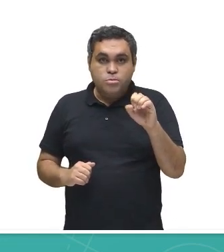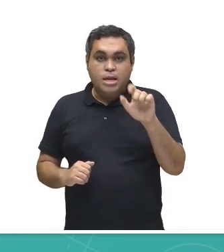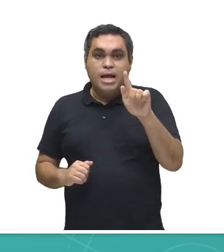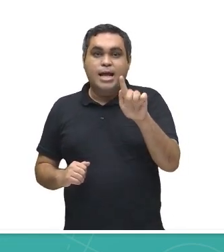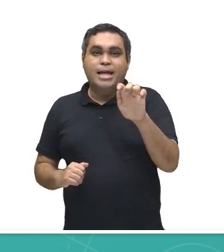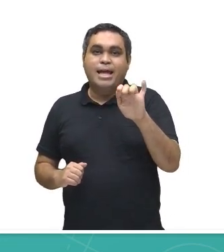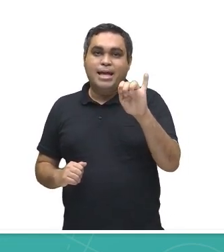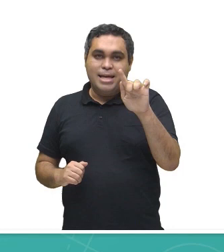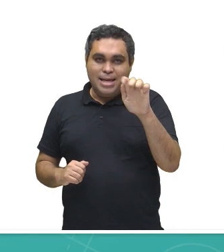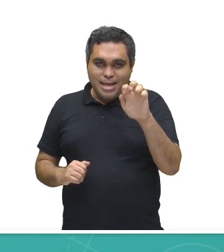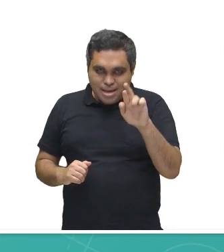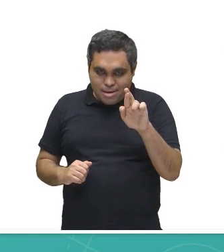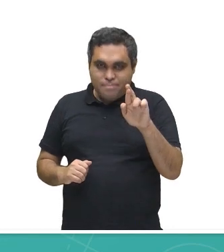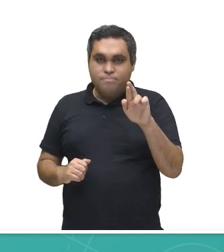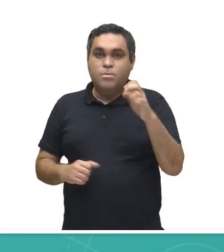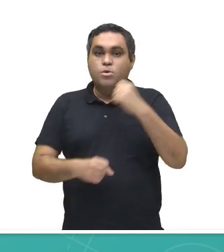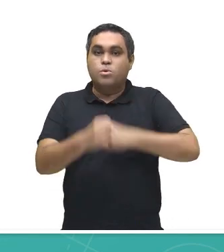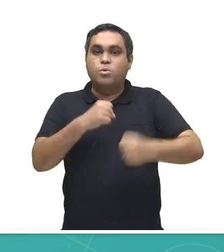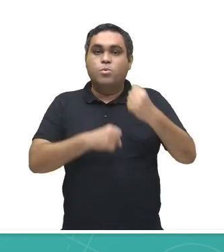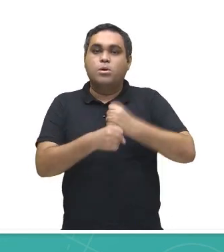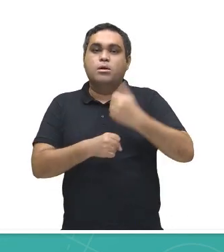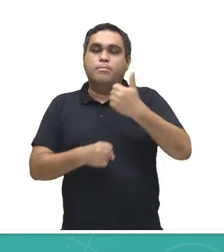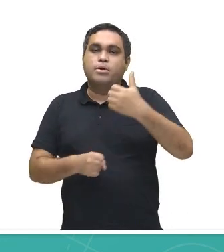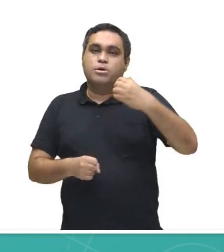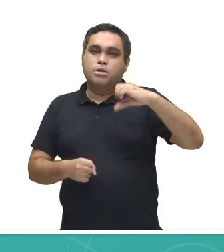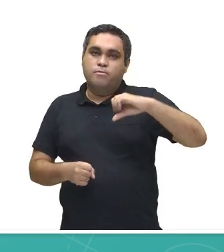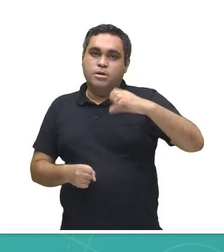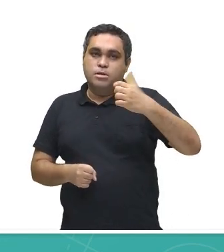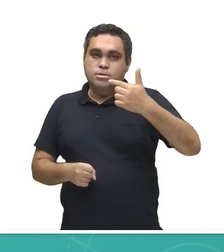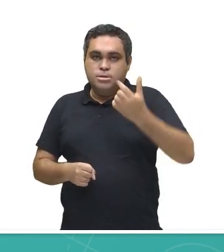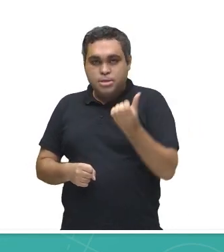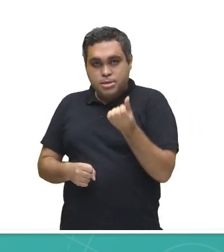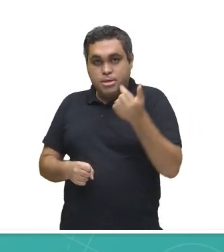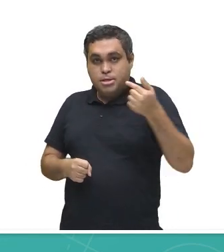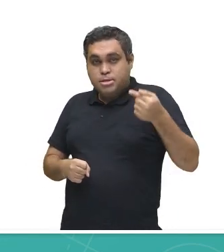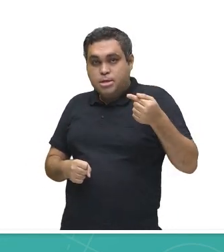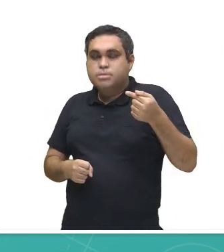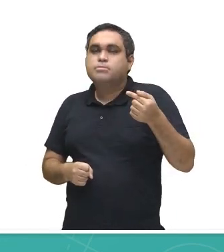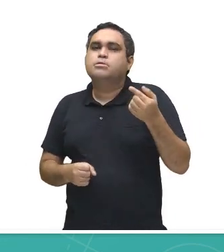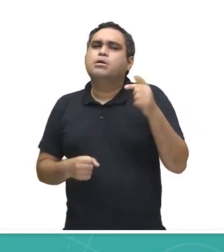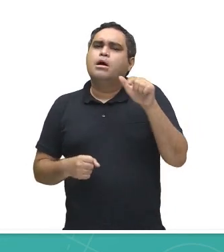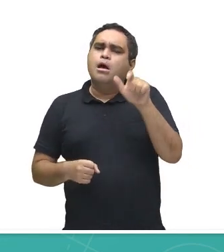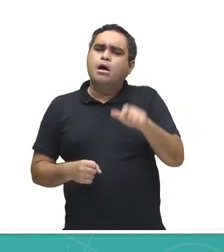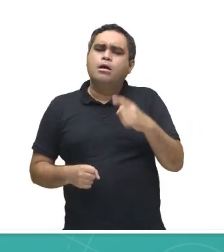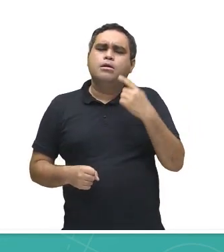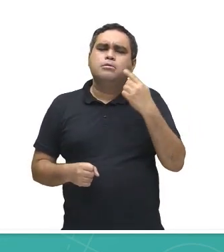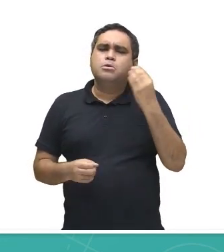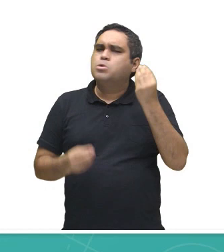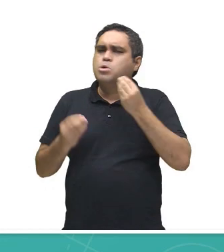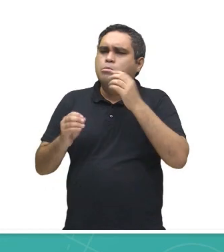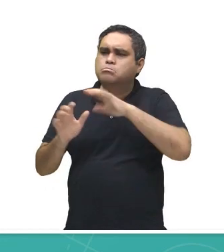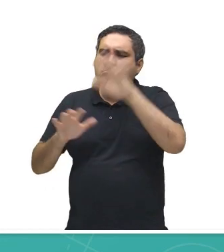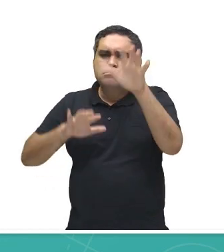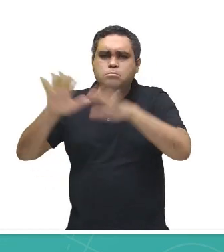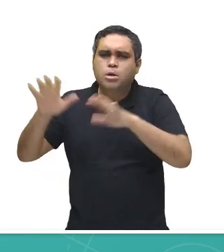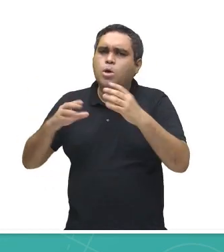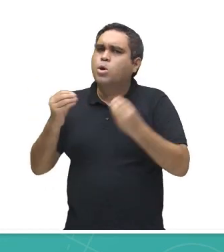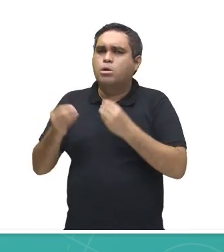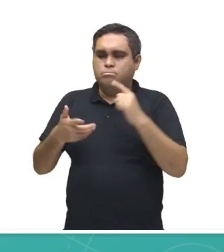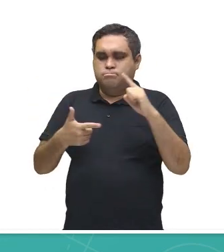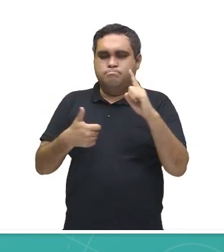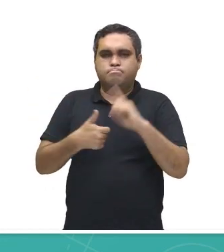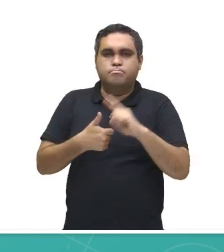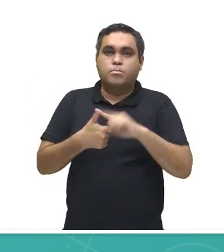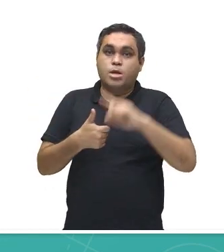1967. Agora, o que ele vai considerar para ter essa formação geoeconômica? Ele considera a formação histórica,